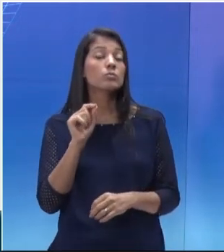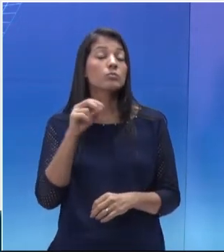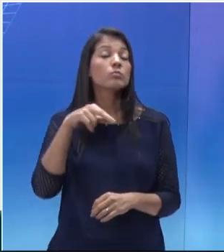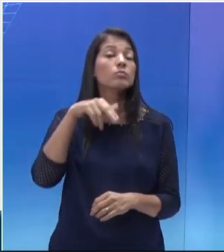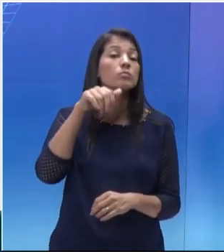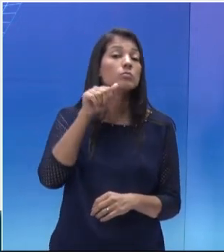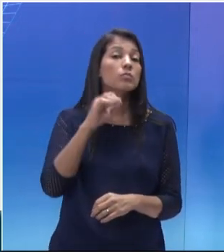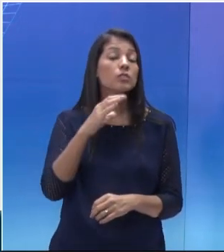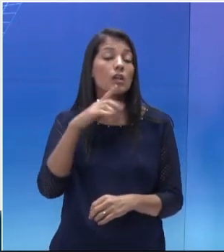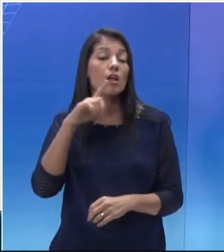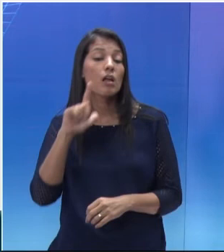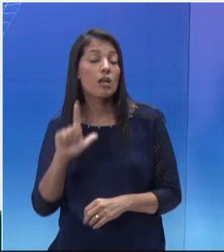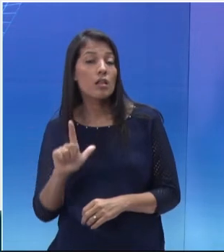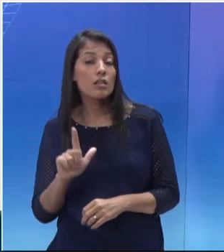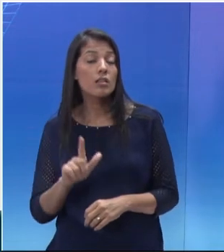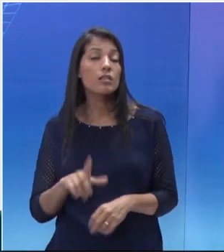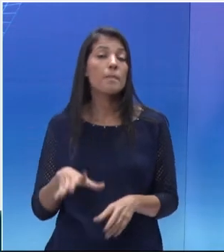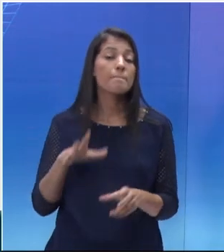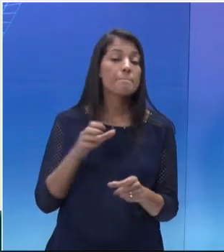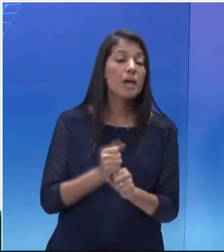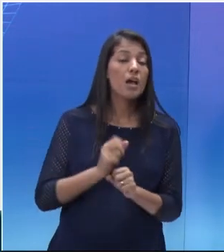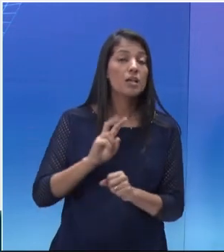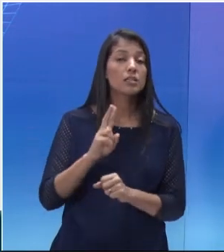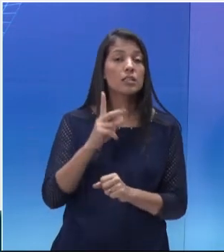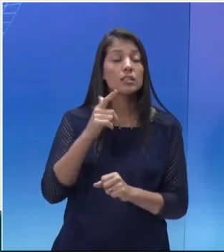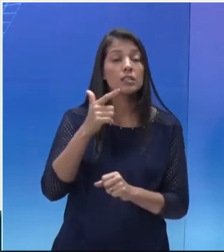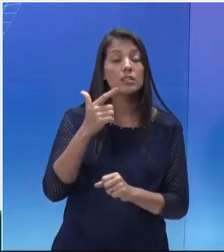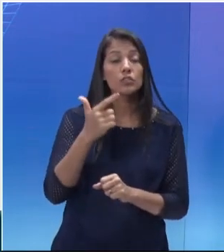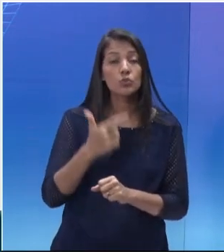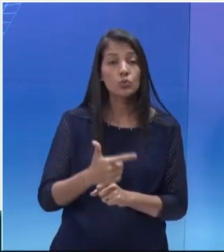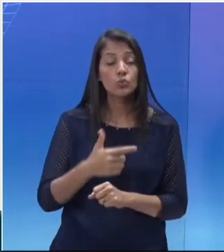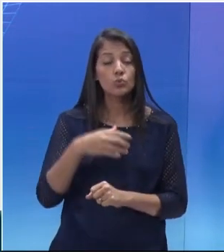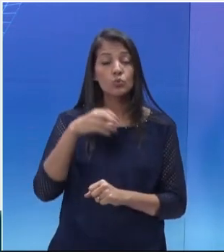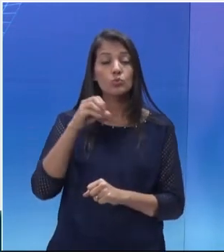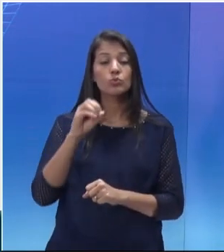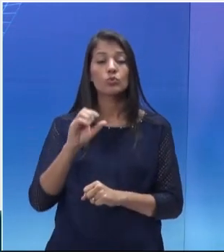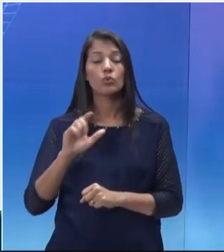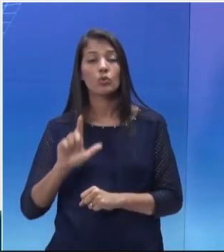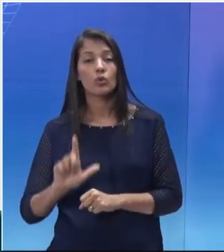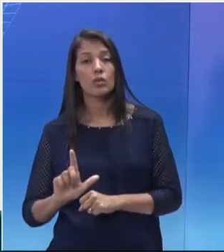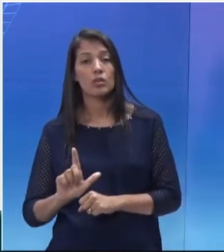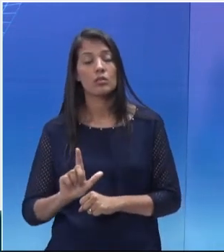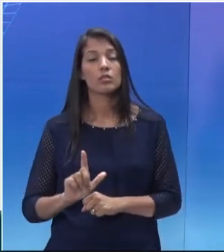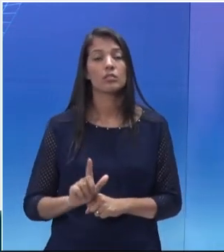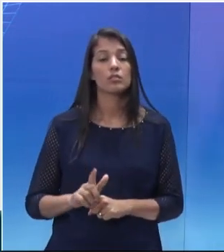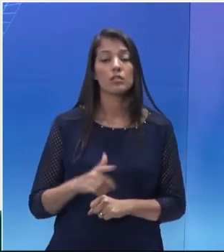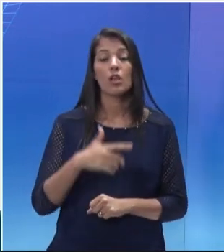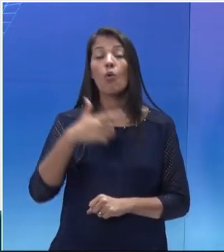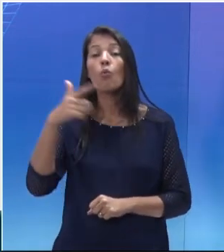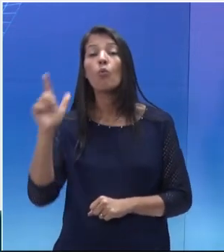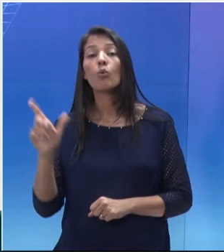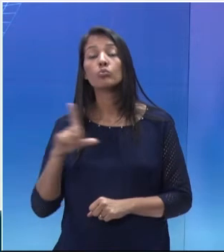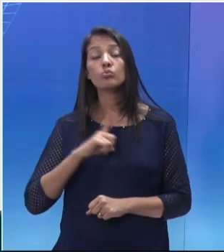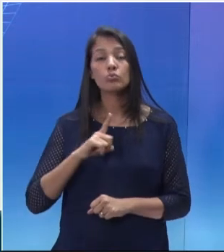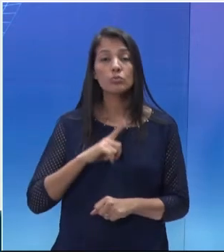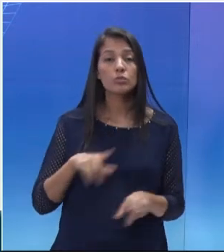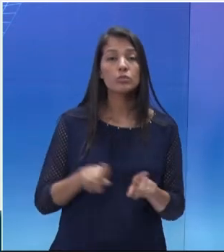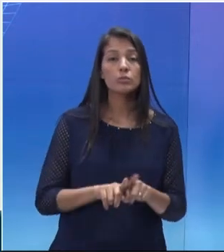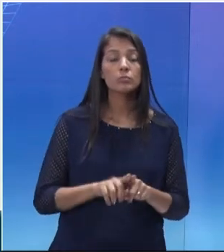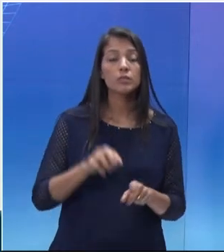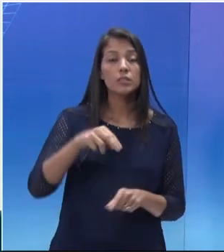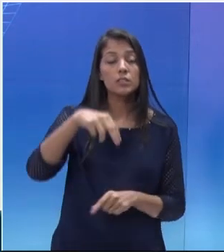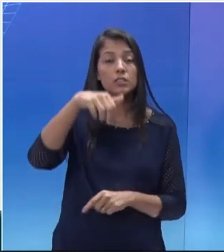reagentes, NaCl, sobrou na primeira equação, e H2O, que sobrou na segunda equação. Lá do lado